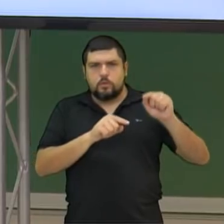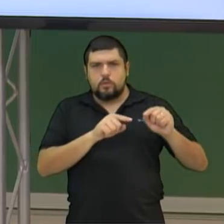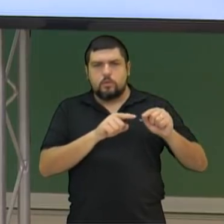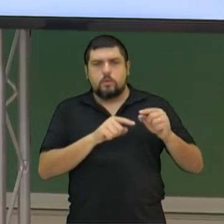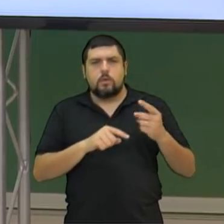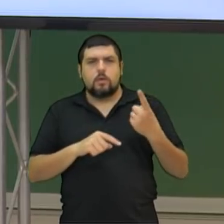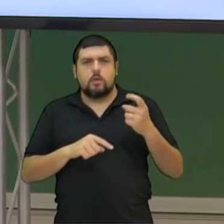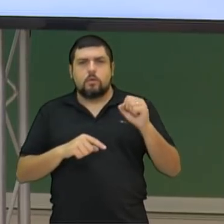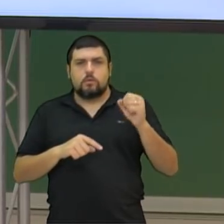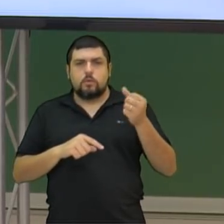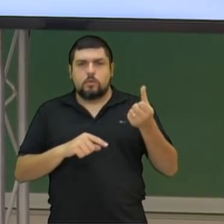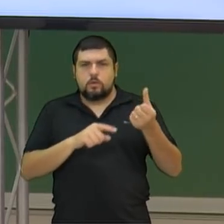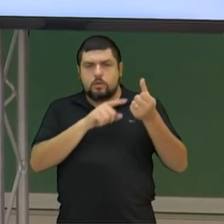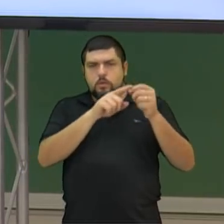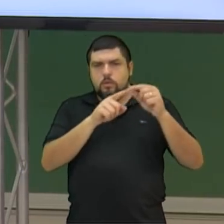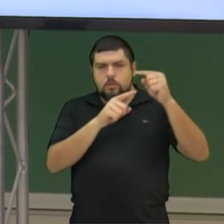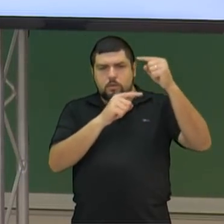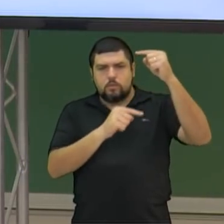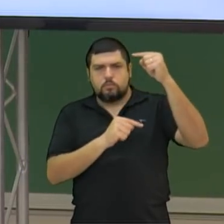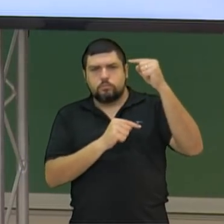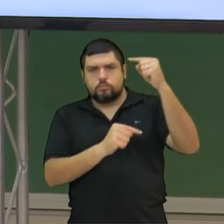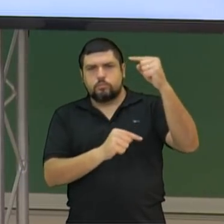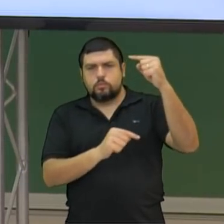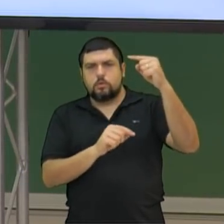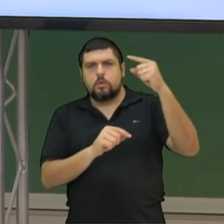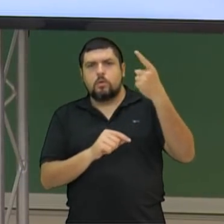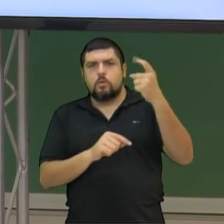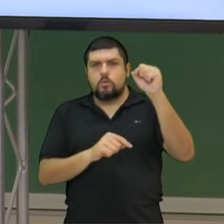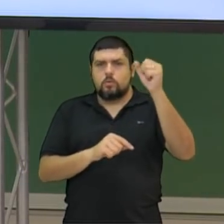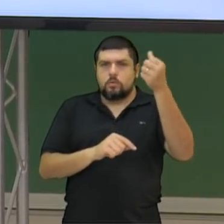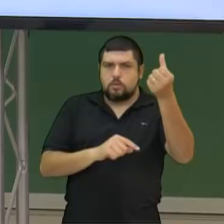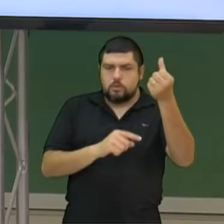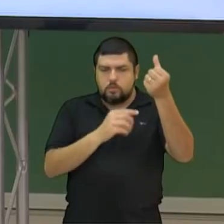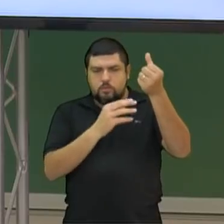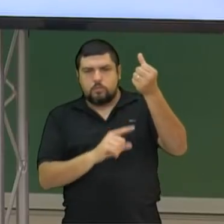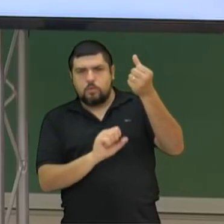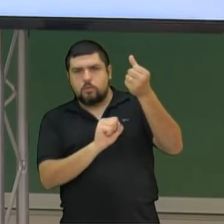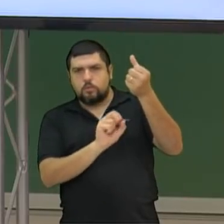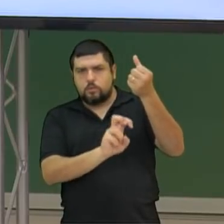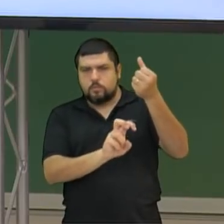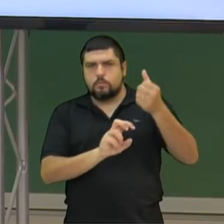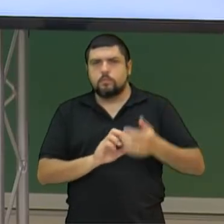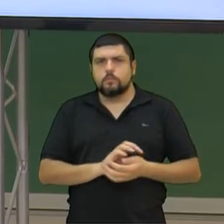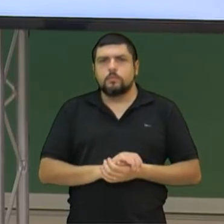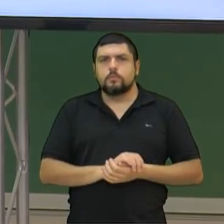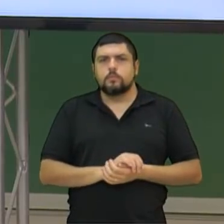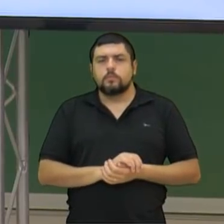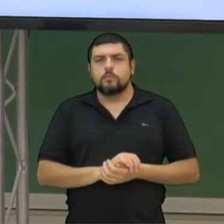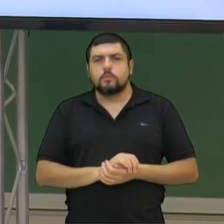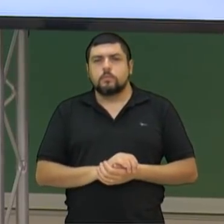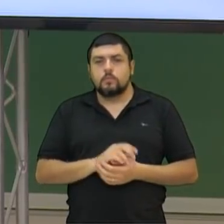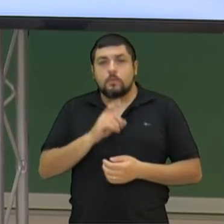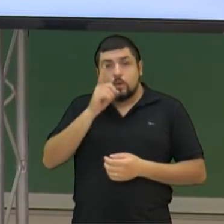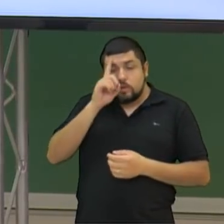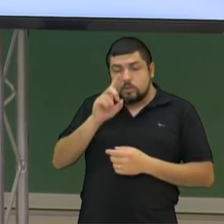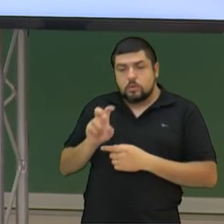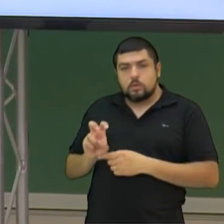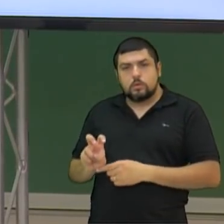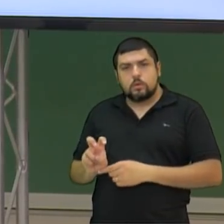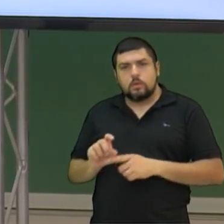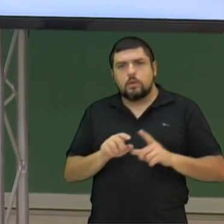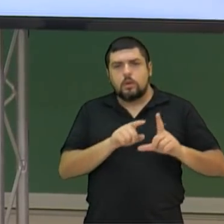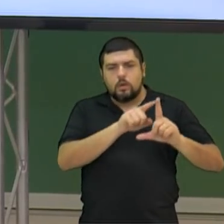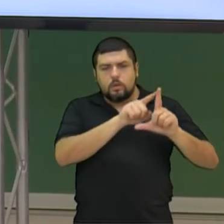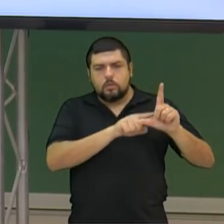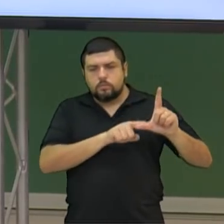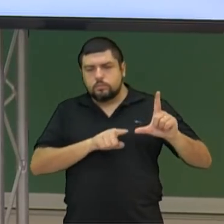186 até 85. Por exemplo, vamos pegar aqui no meio, ó, dia 5, por exemplo, aqui, ó. No dia 5, quantos foram vendidos? Se você não quiser calcular, você vem